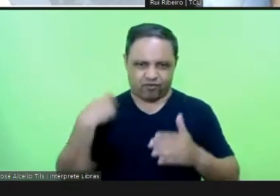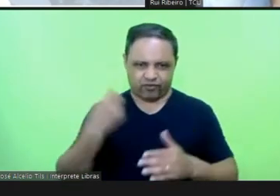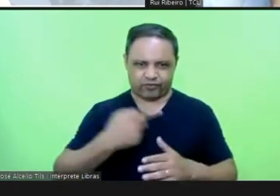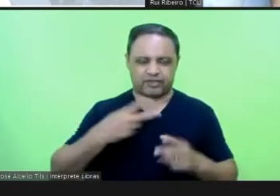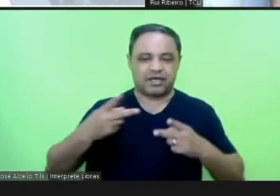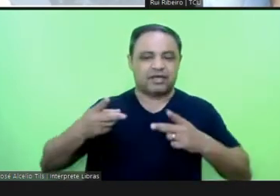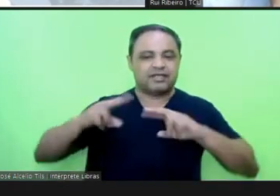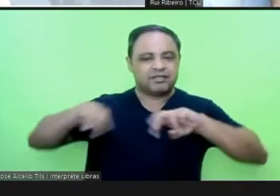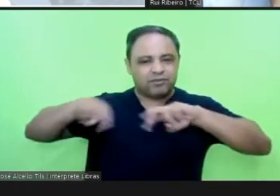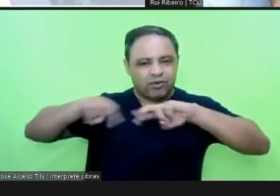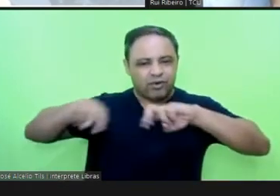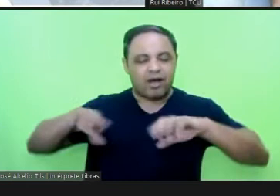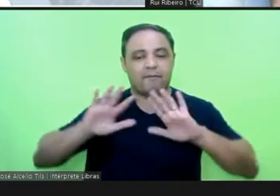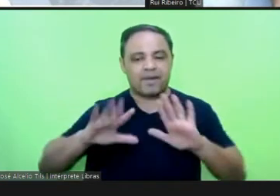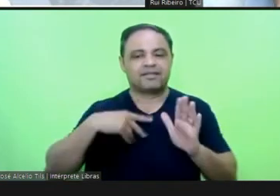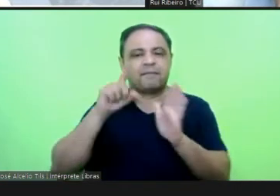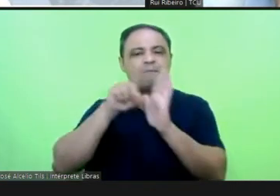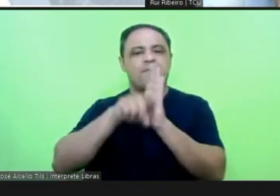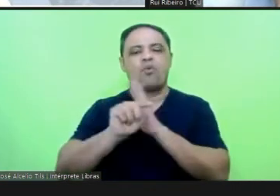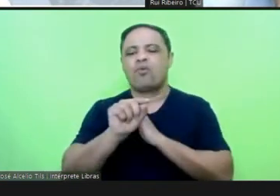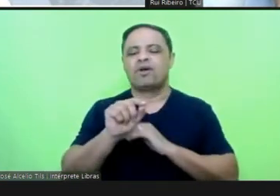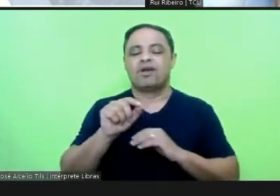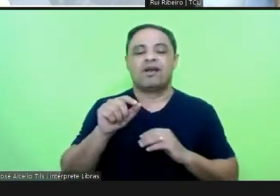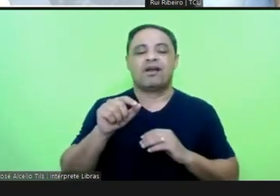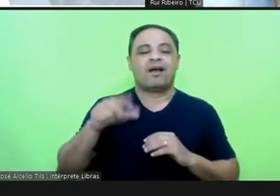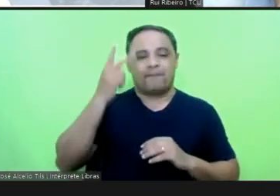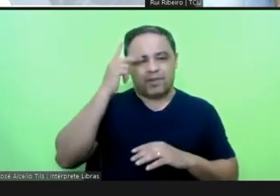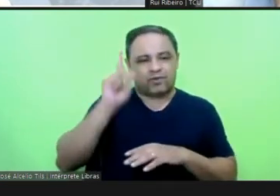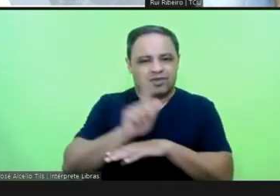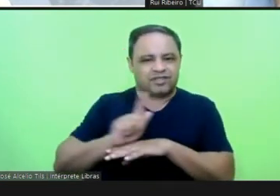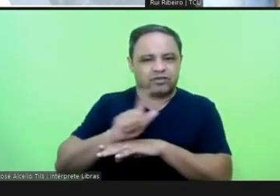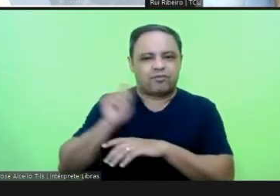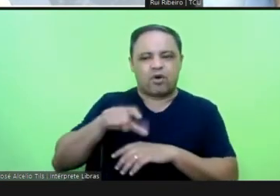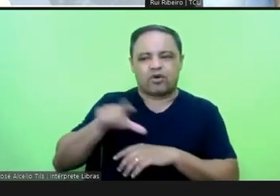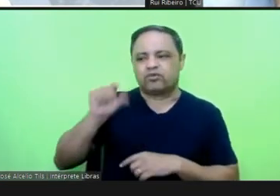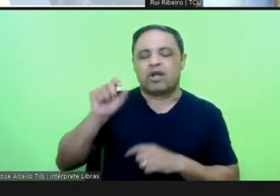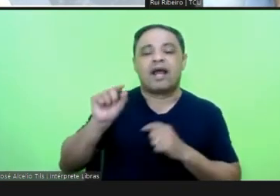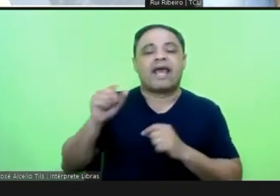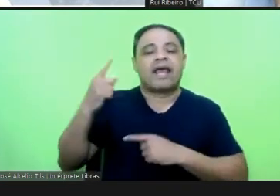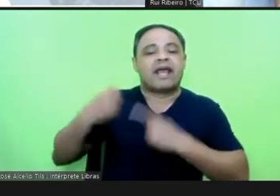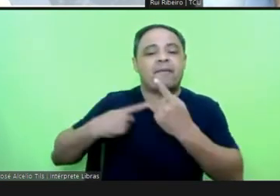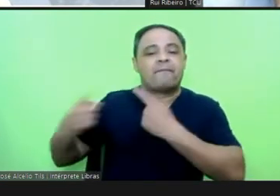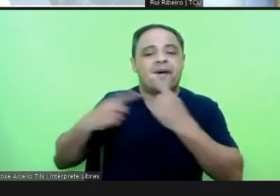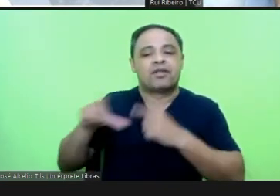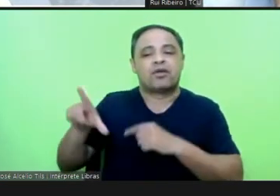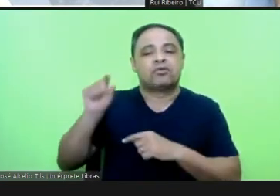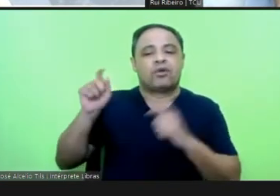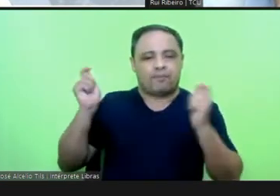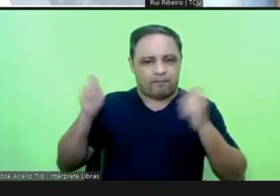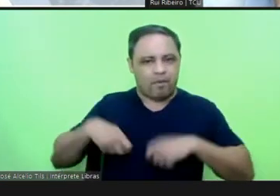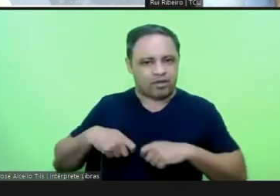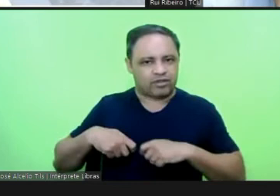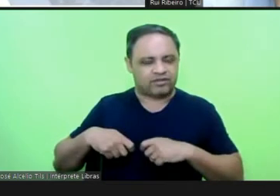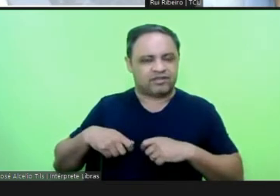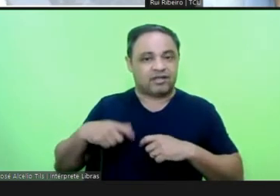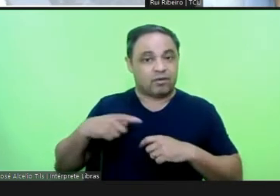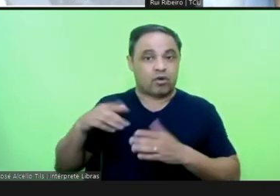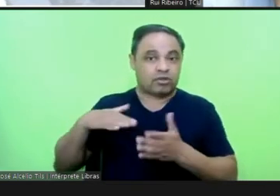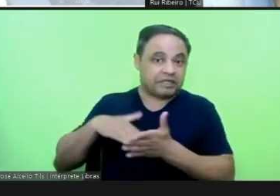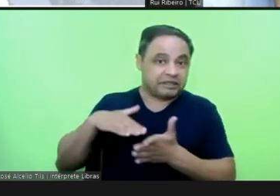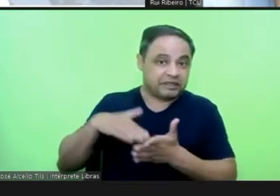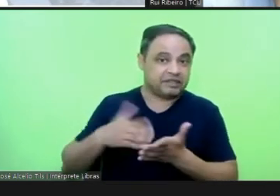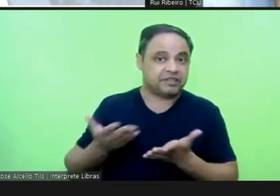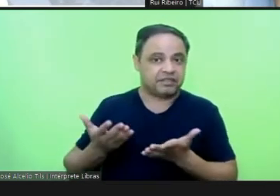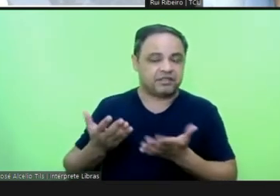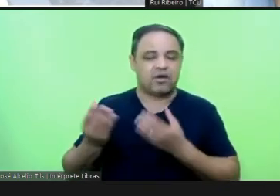mas aqui a pergunta é a seguinte: o gestor pode selecionar com quem ele quer debater as soluções para seu projeto? Ele pode restringir? Como